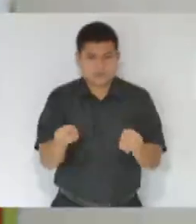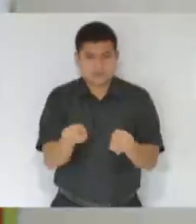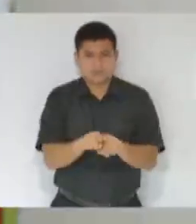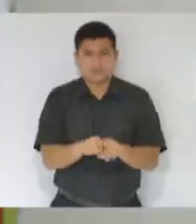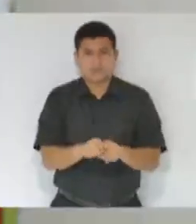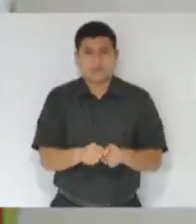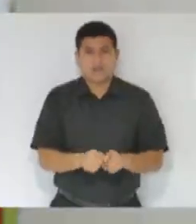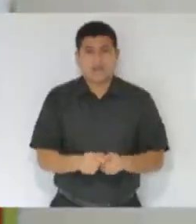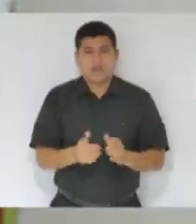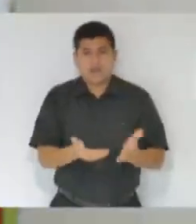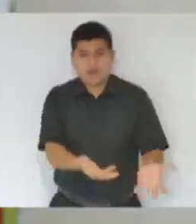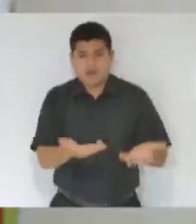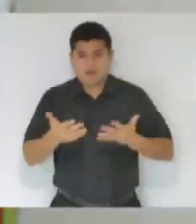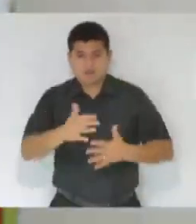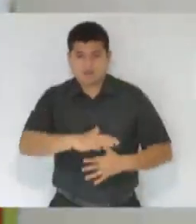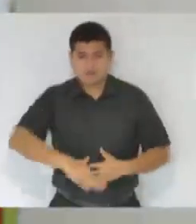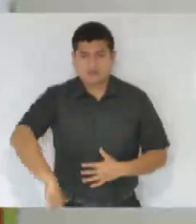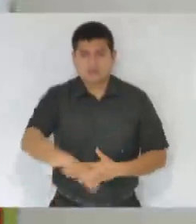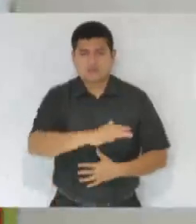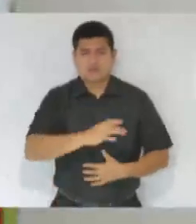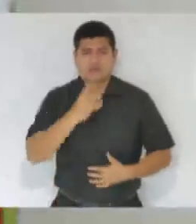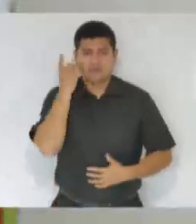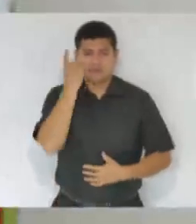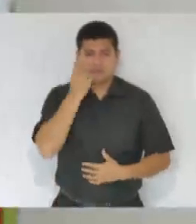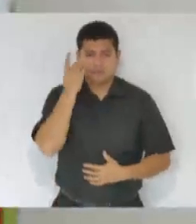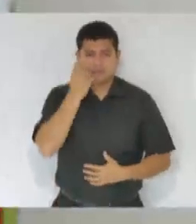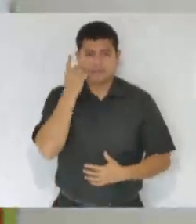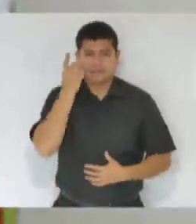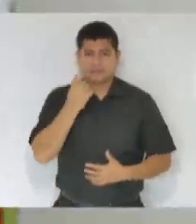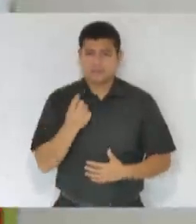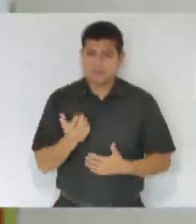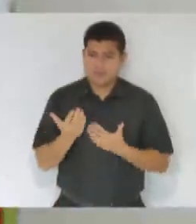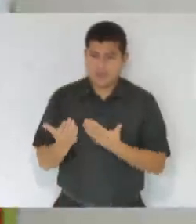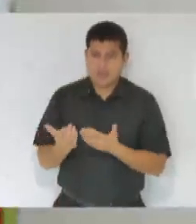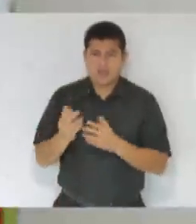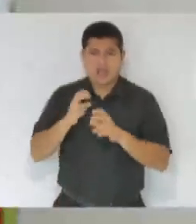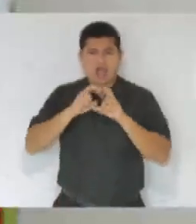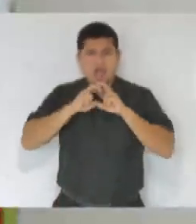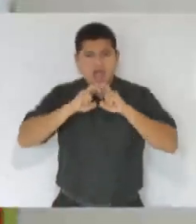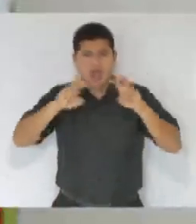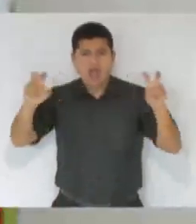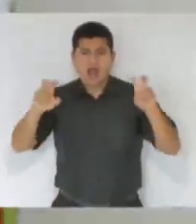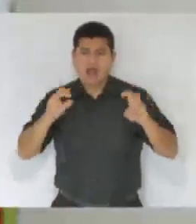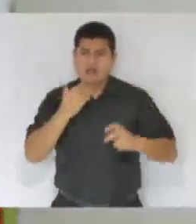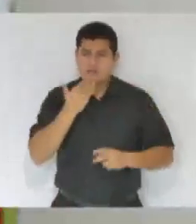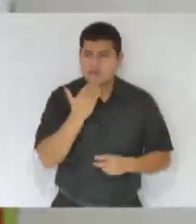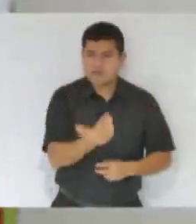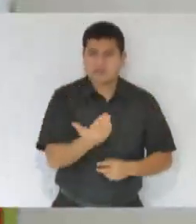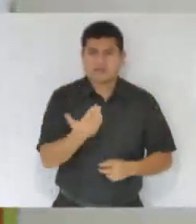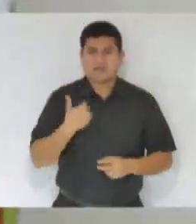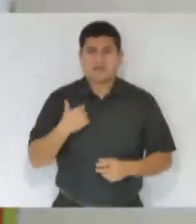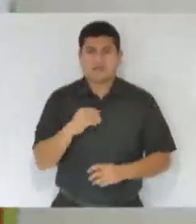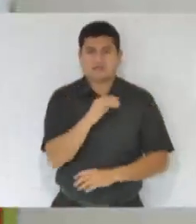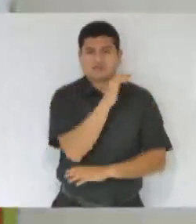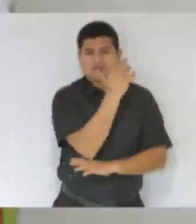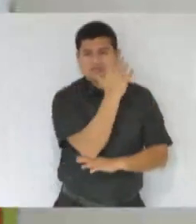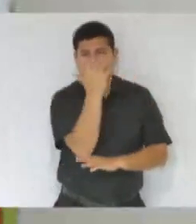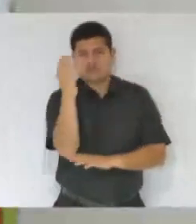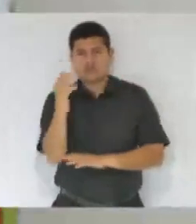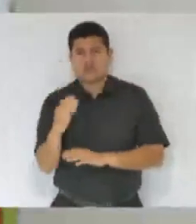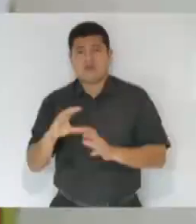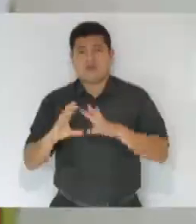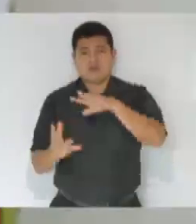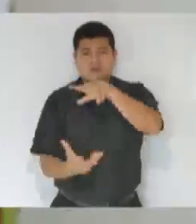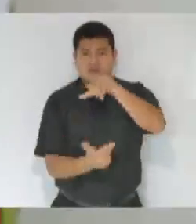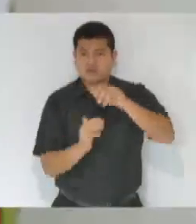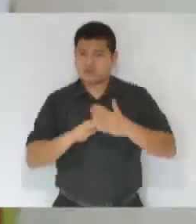a todos os nobres colegas deputados que este grito ecoe pelas cidades, pelas matas, pelos ares e oceanos. Que